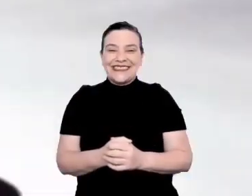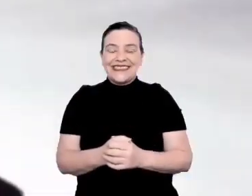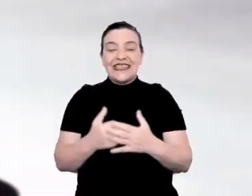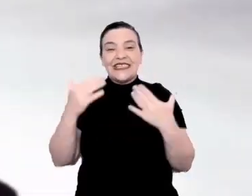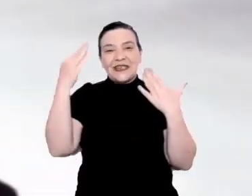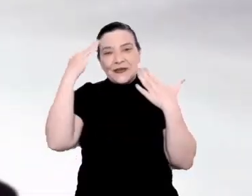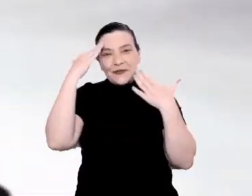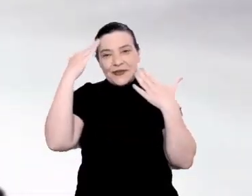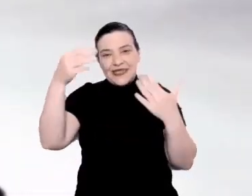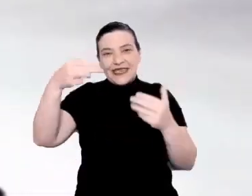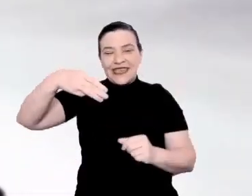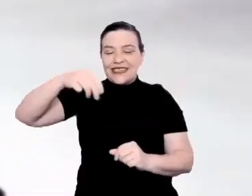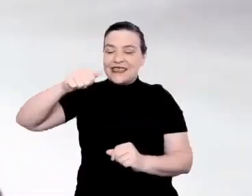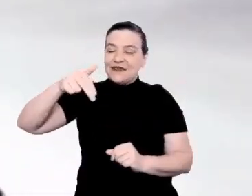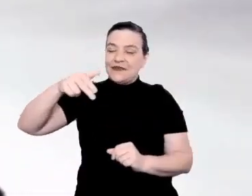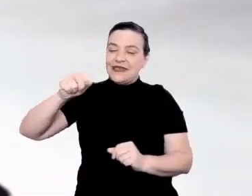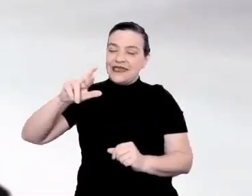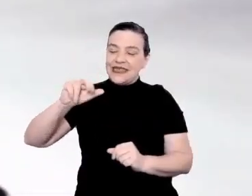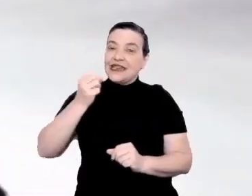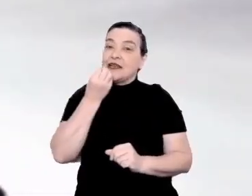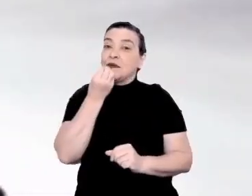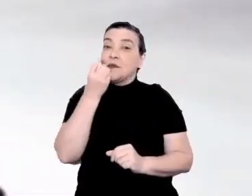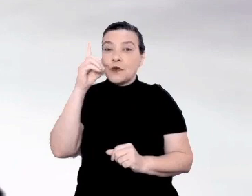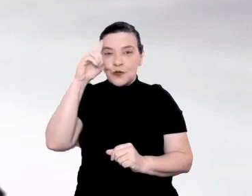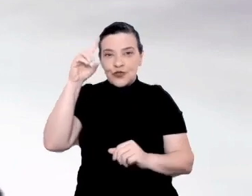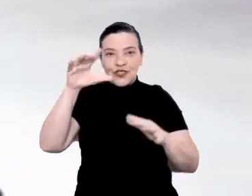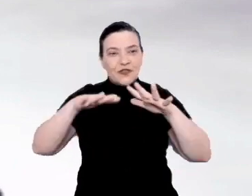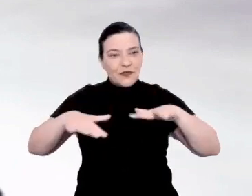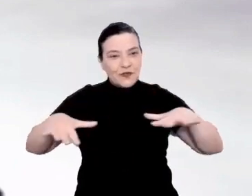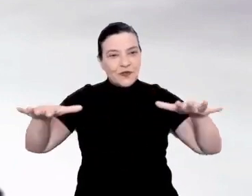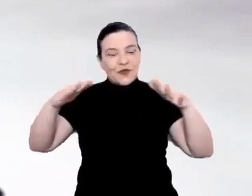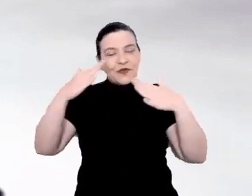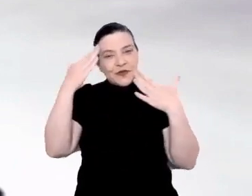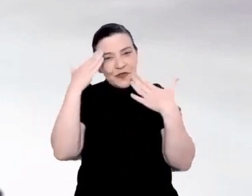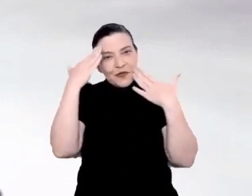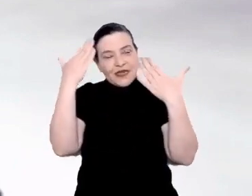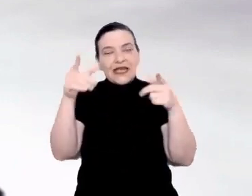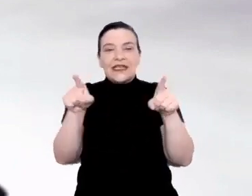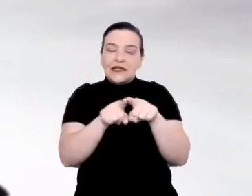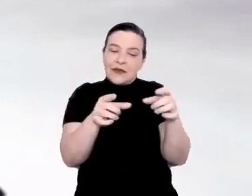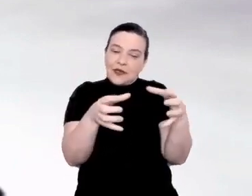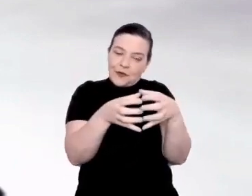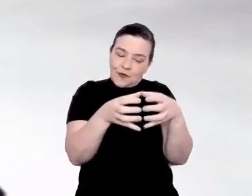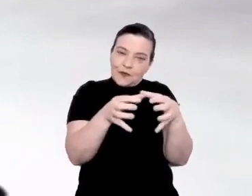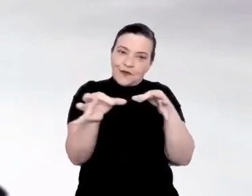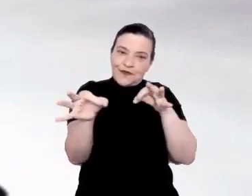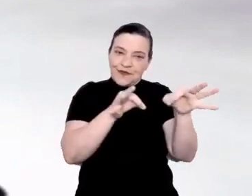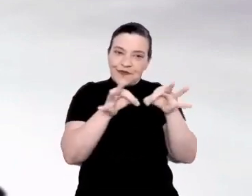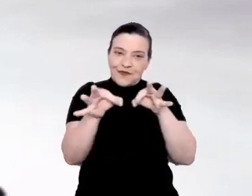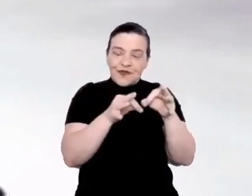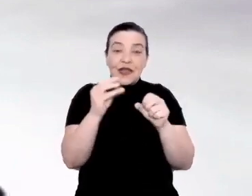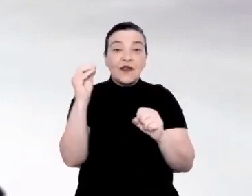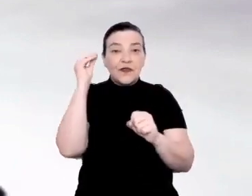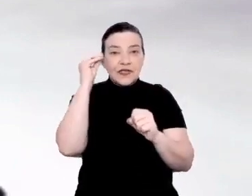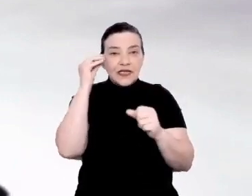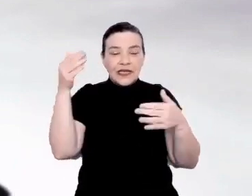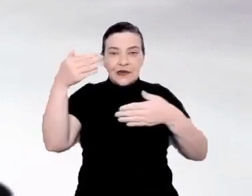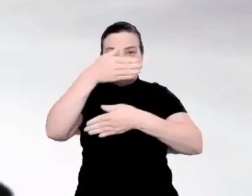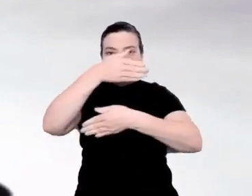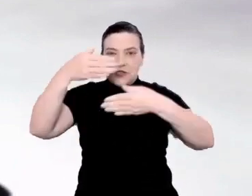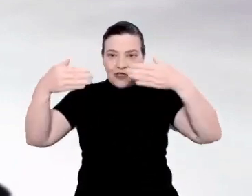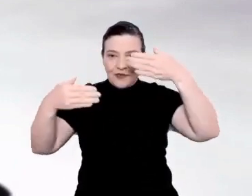Obrigado, Manara, bom dia a todos. Obrigado aí pela comissão organizadora. Eu vou tentar compartilhar minha tela